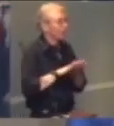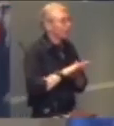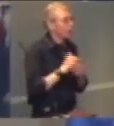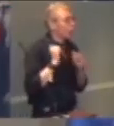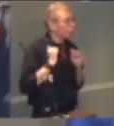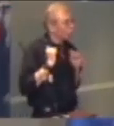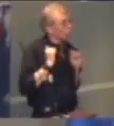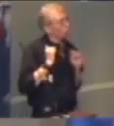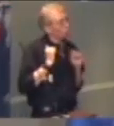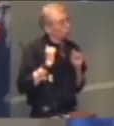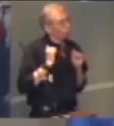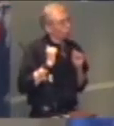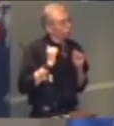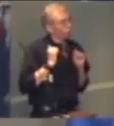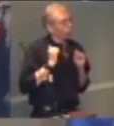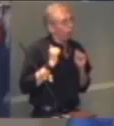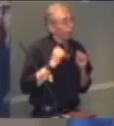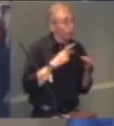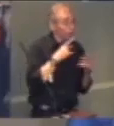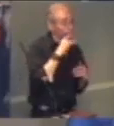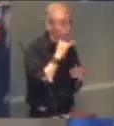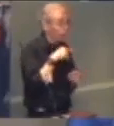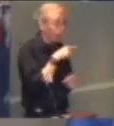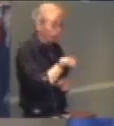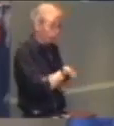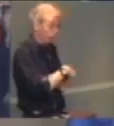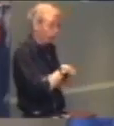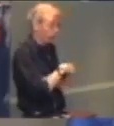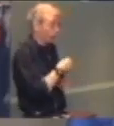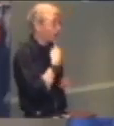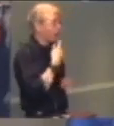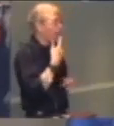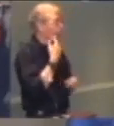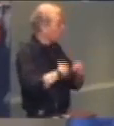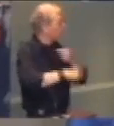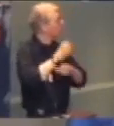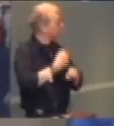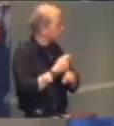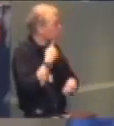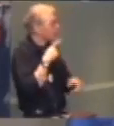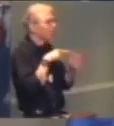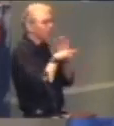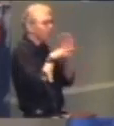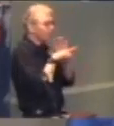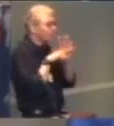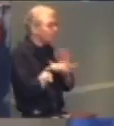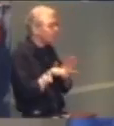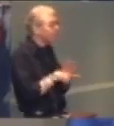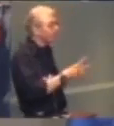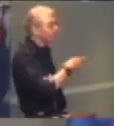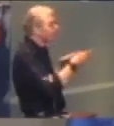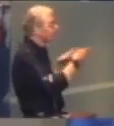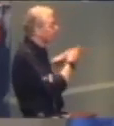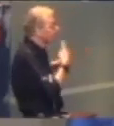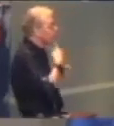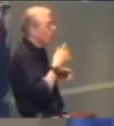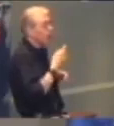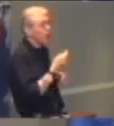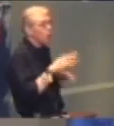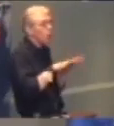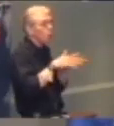incrível que pareça no levantamento feito o ano passado nós amos descobrir que quase